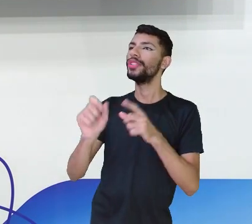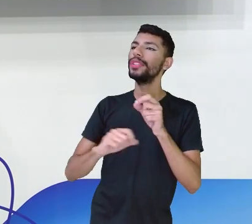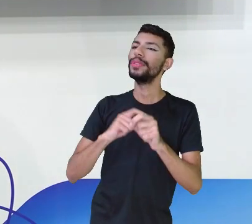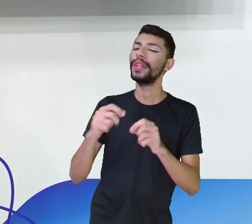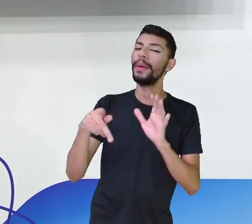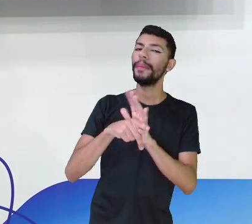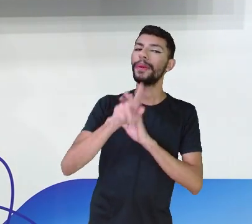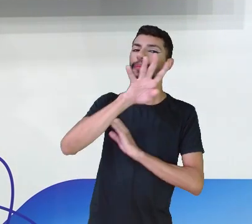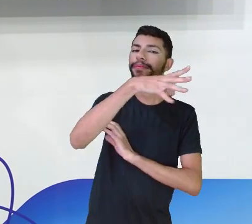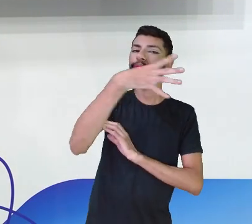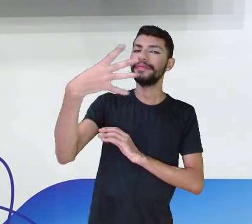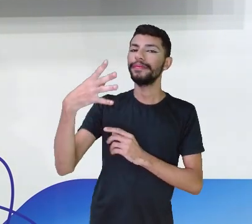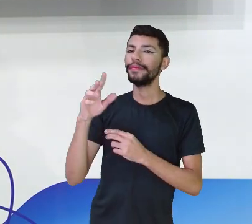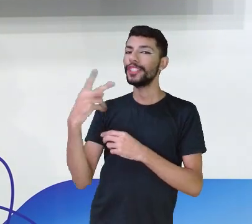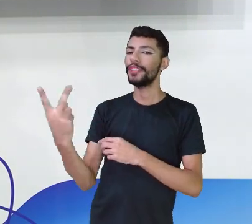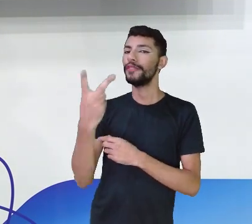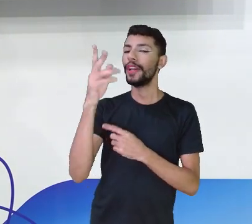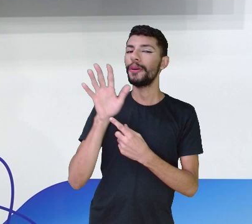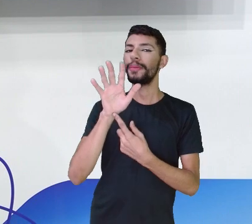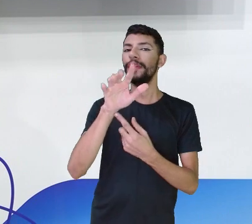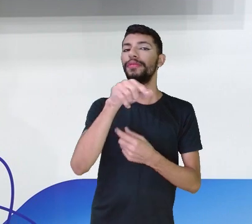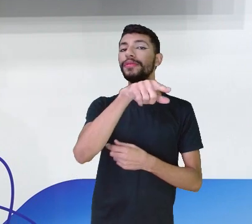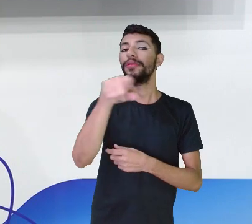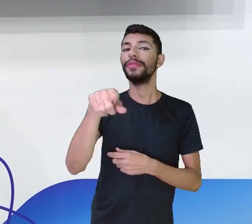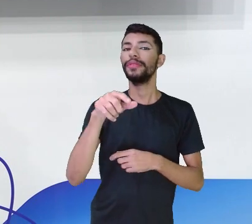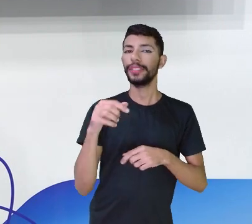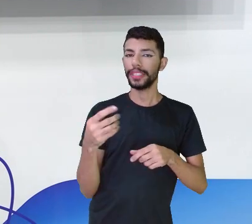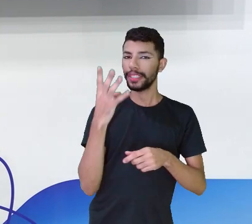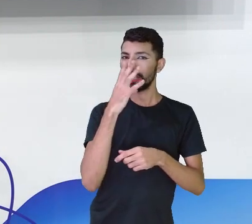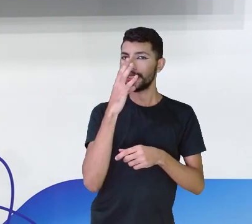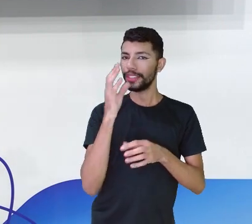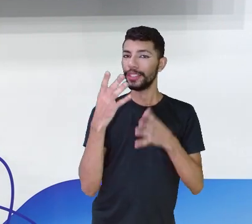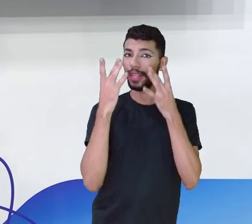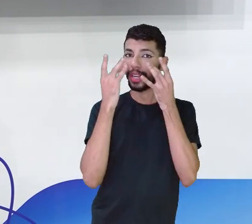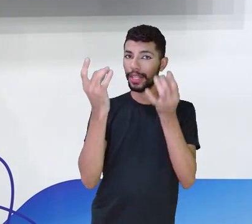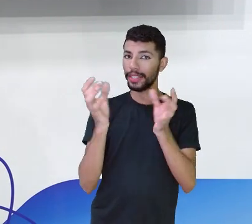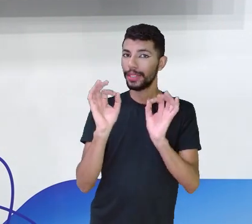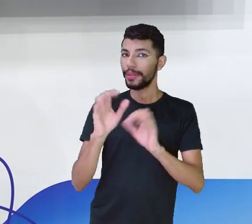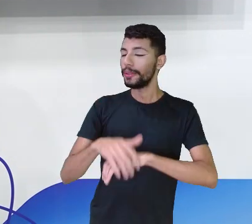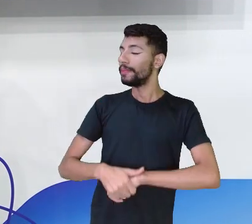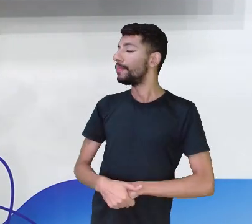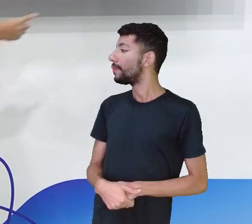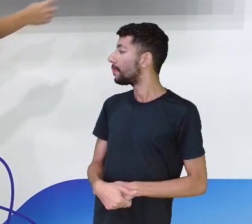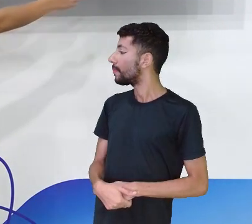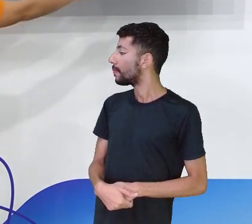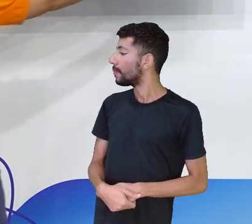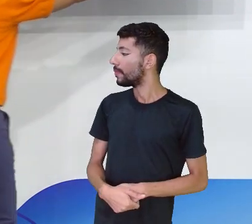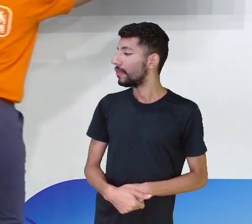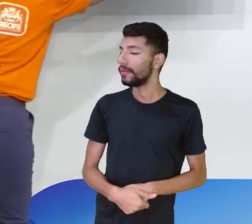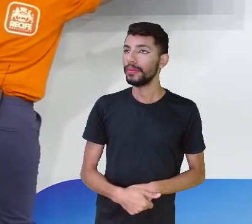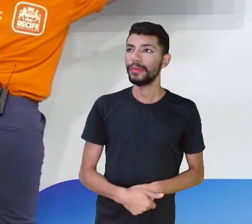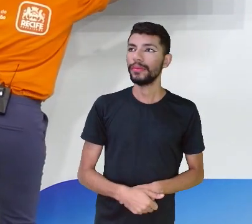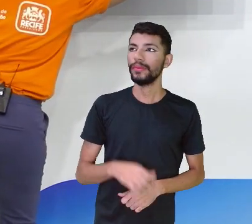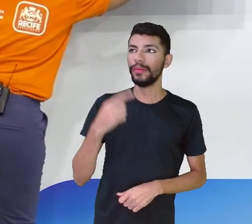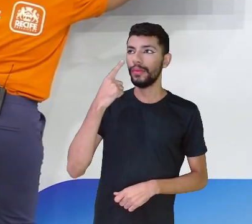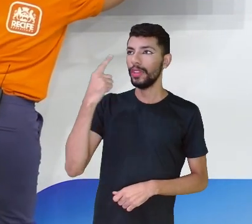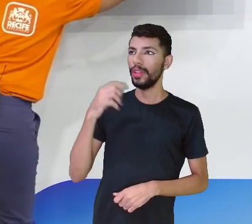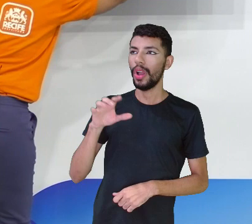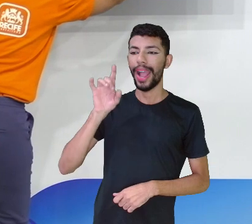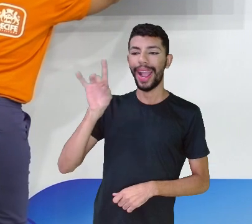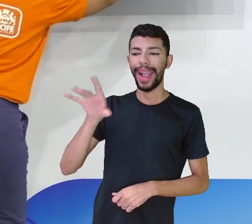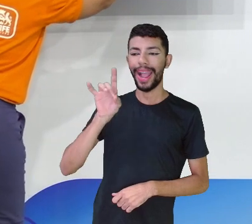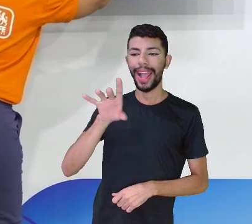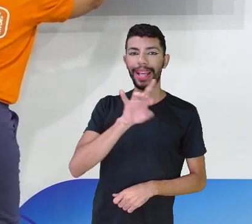de valor e lugar para você que está assistindo agora prestar atenção. Ó, cada número,